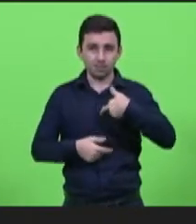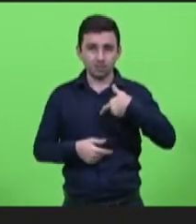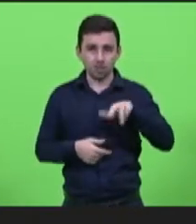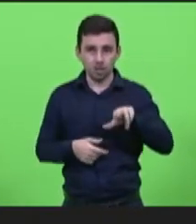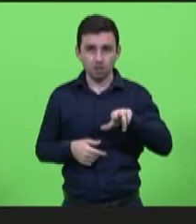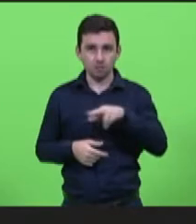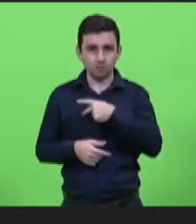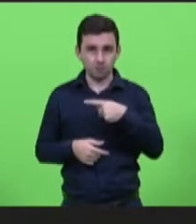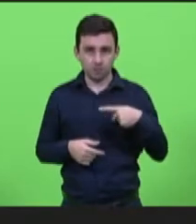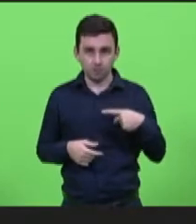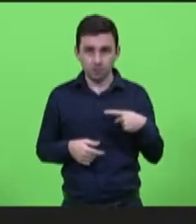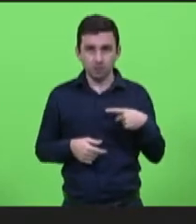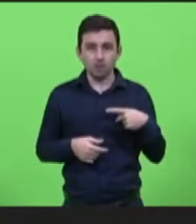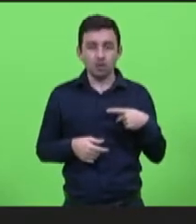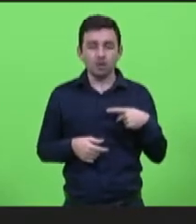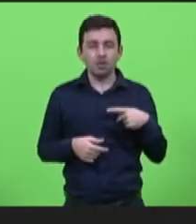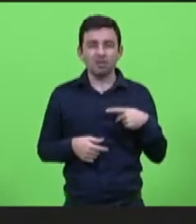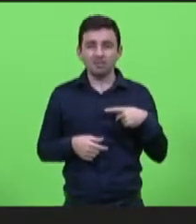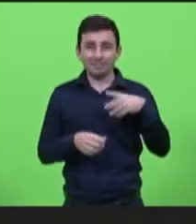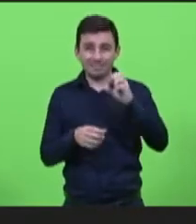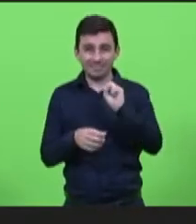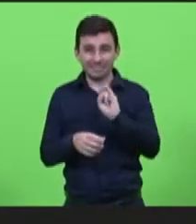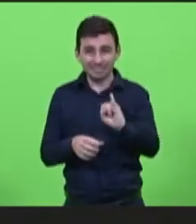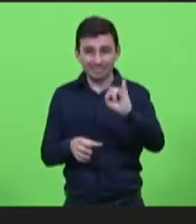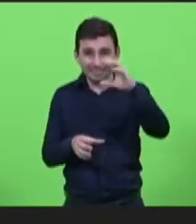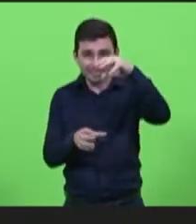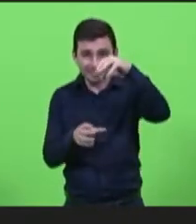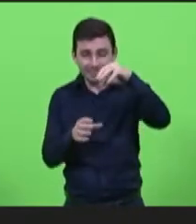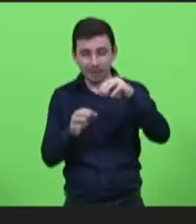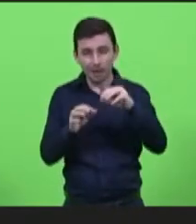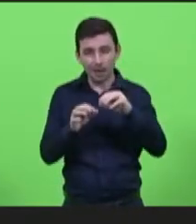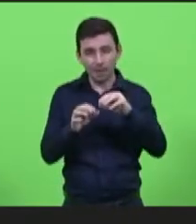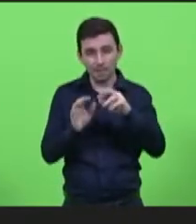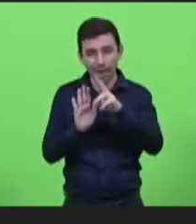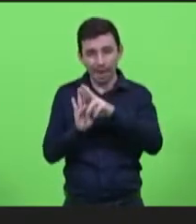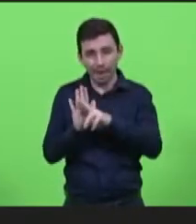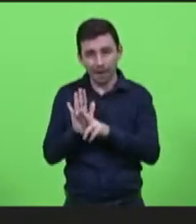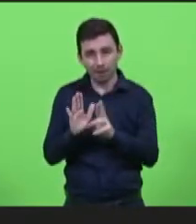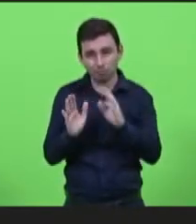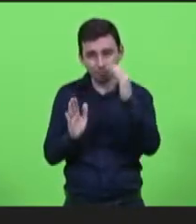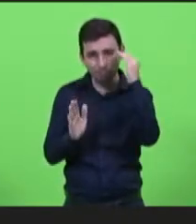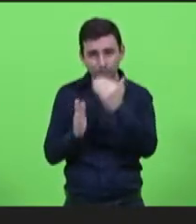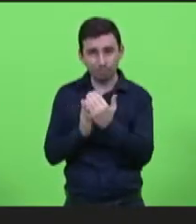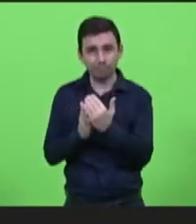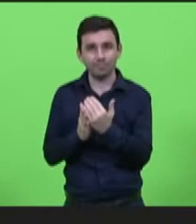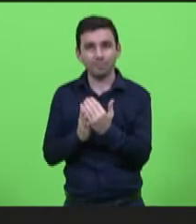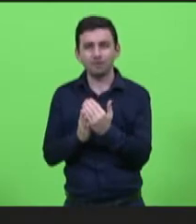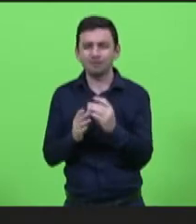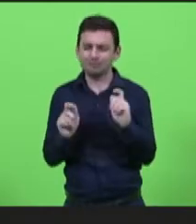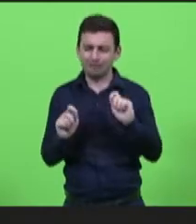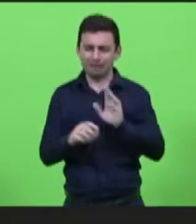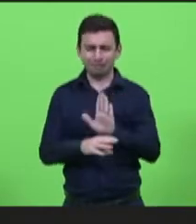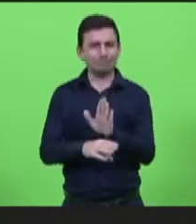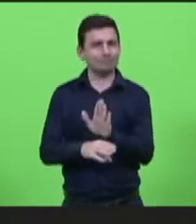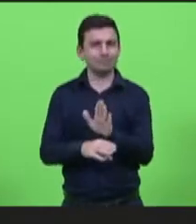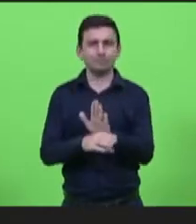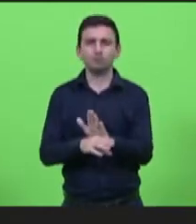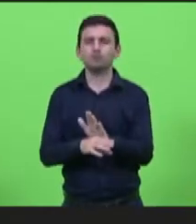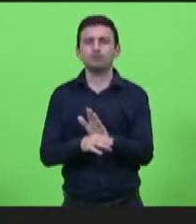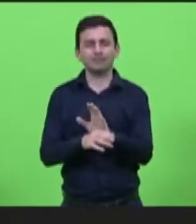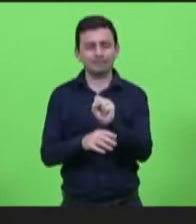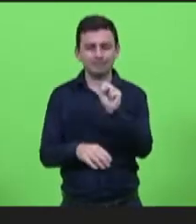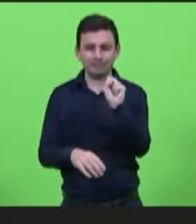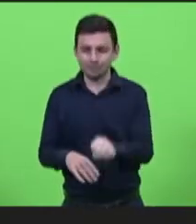ela for feita dentro dos preceitos que estão sendo postos, ela contribui sim ela contribui